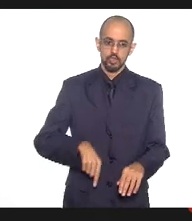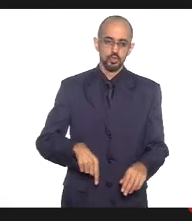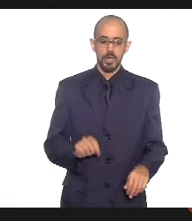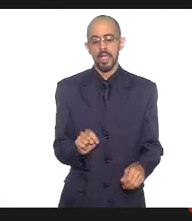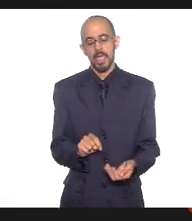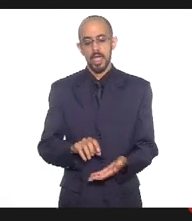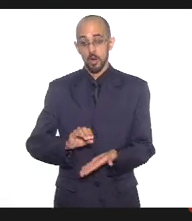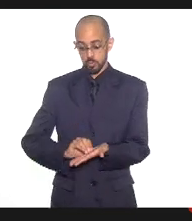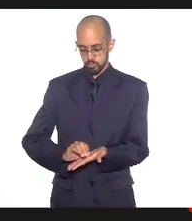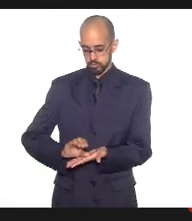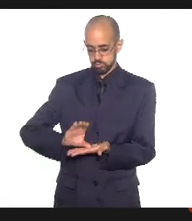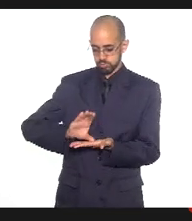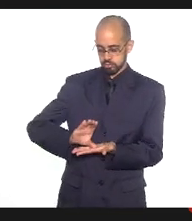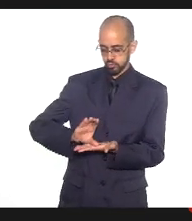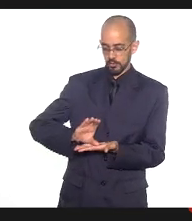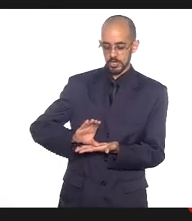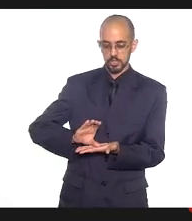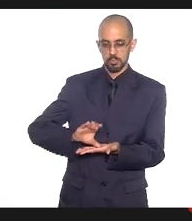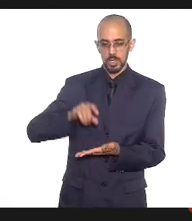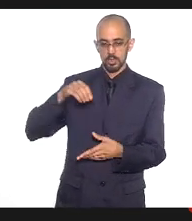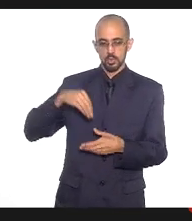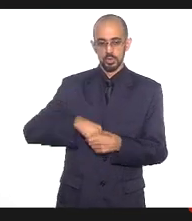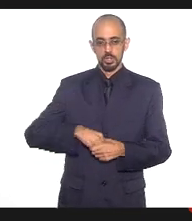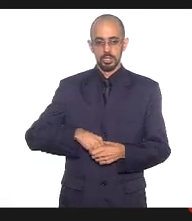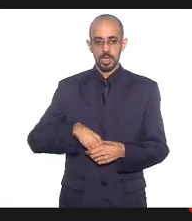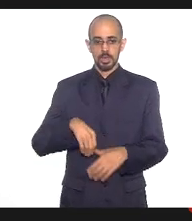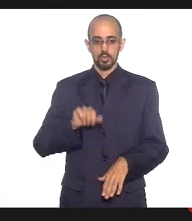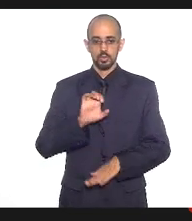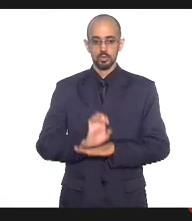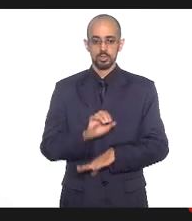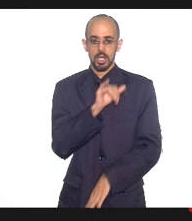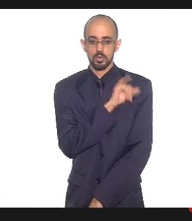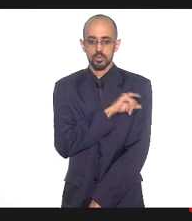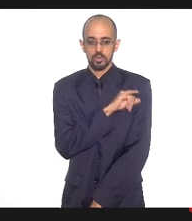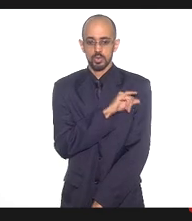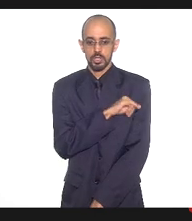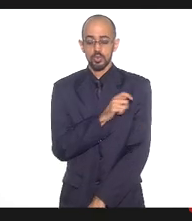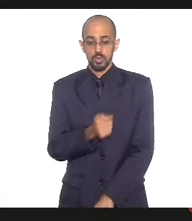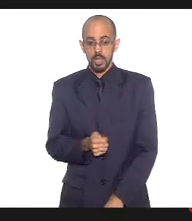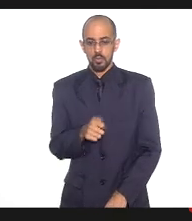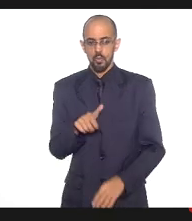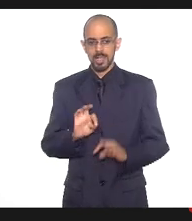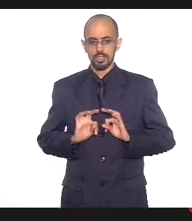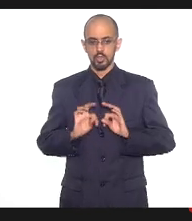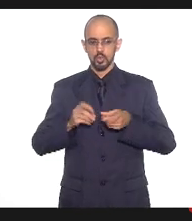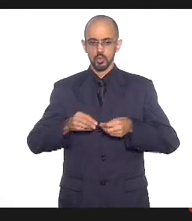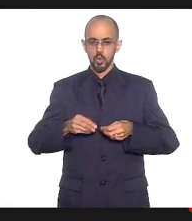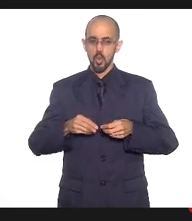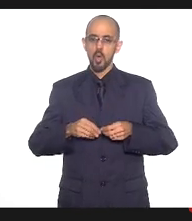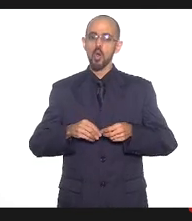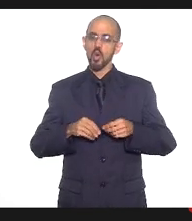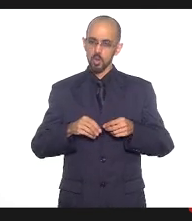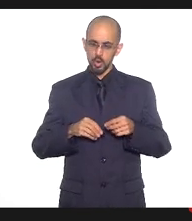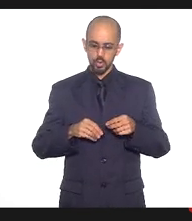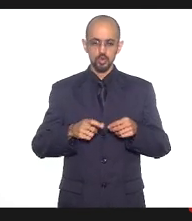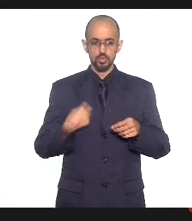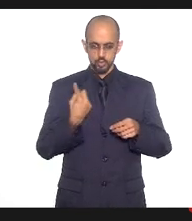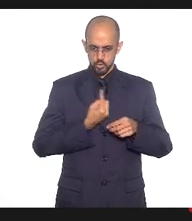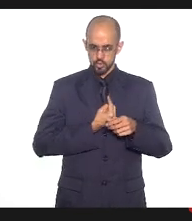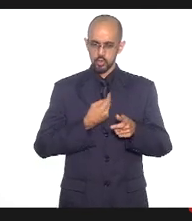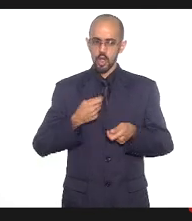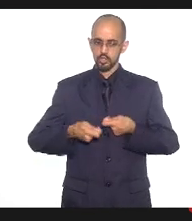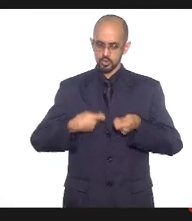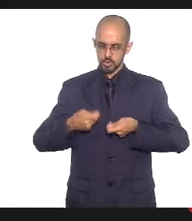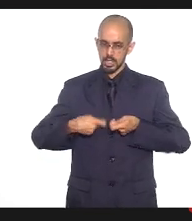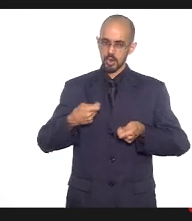pré-sal fluminense da Petrogal Brasil, que compõe a quase totalidade do portfólio da Petrogal Brasil